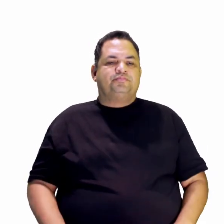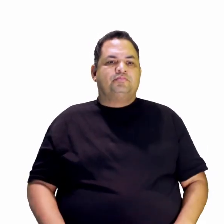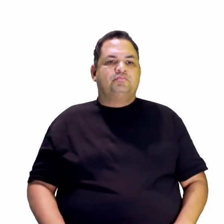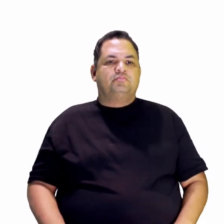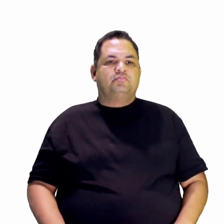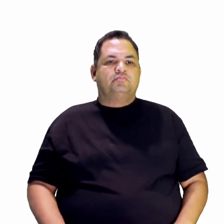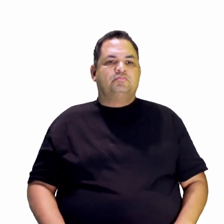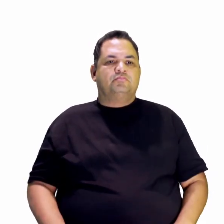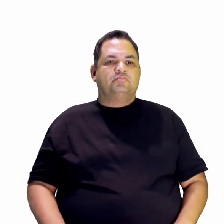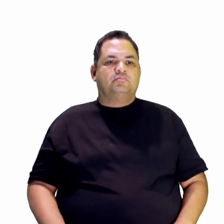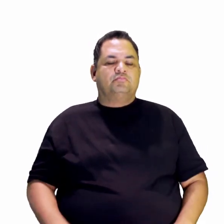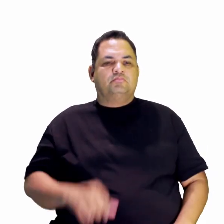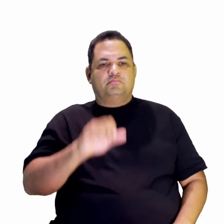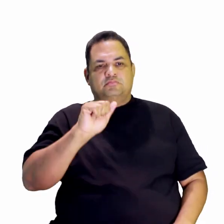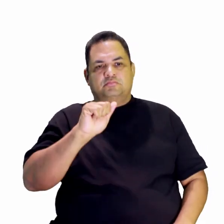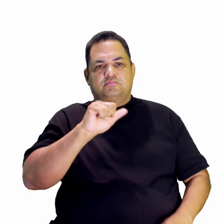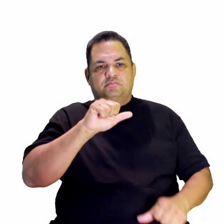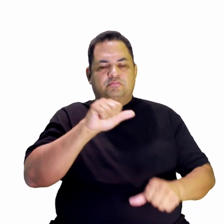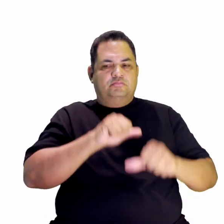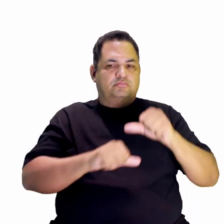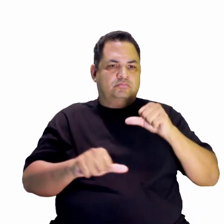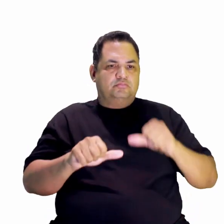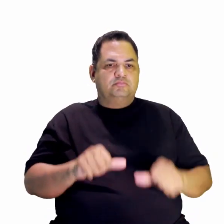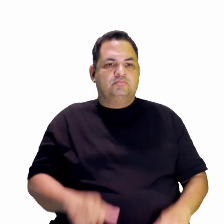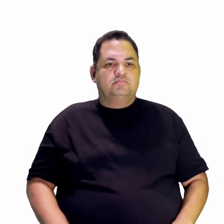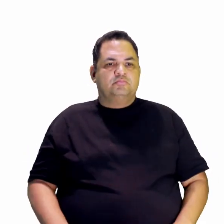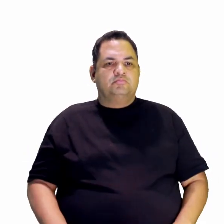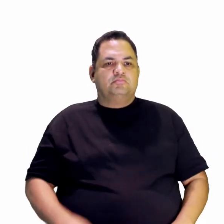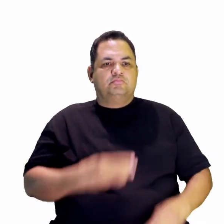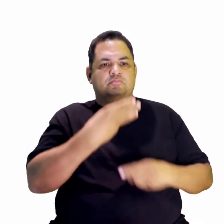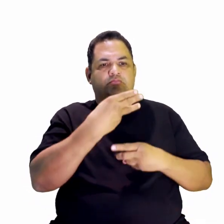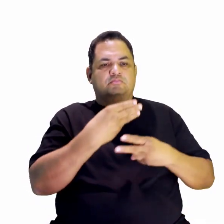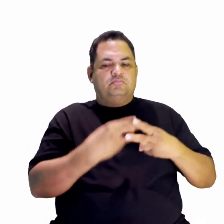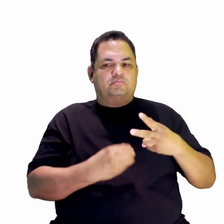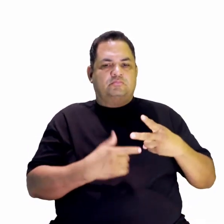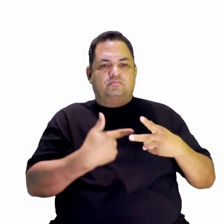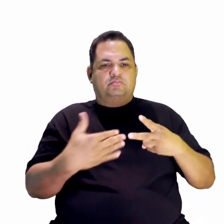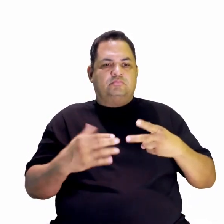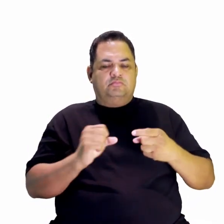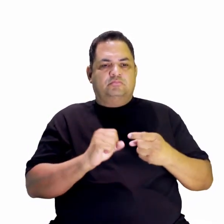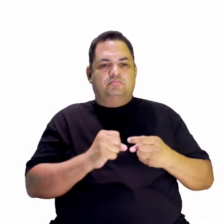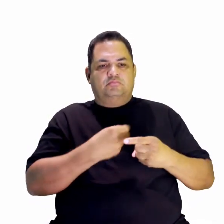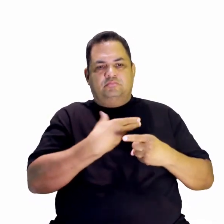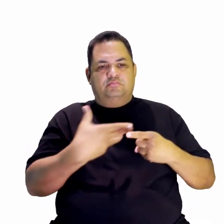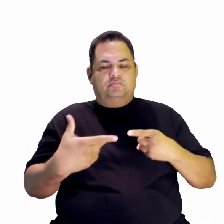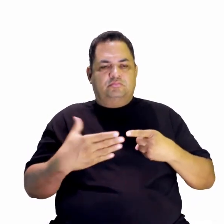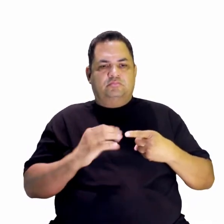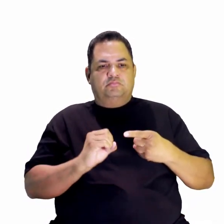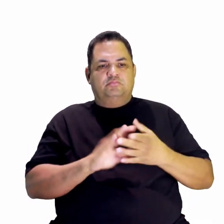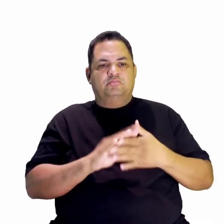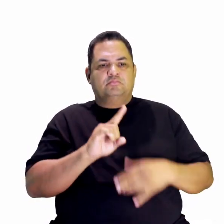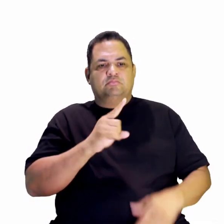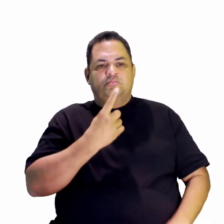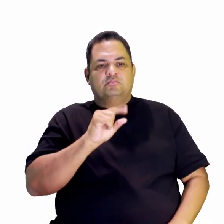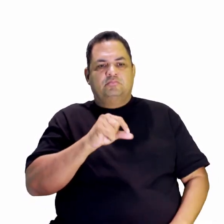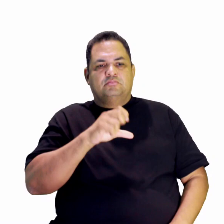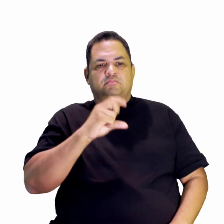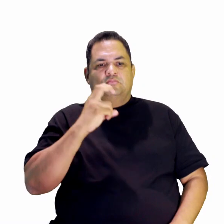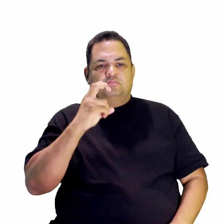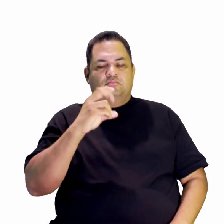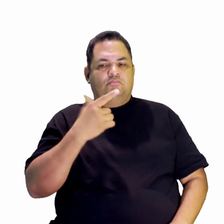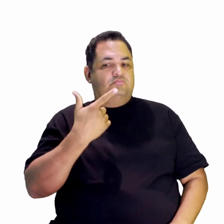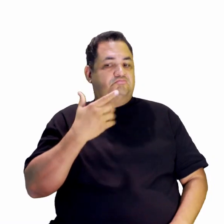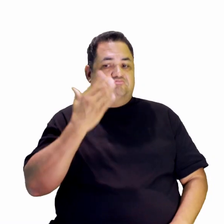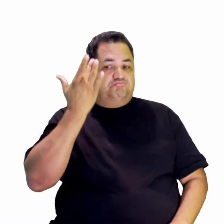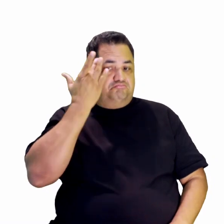sinal, pessoal. O A só mudou os dois de lado. 30 dividido por 20, eu tenho uma aceleração de 1,5. Mas eu não sei a